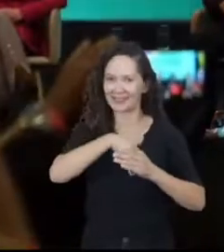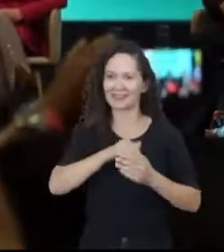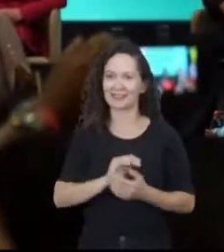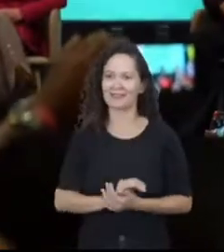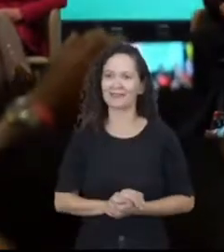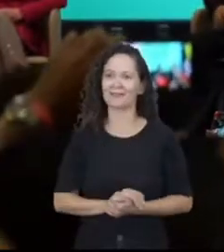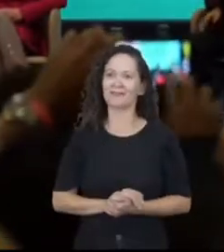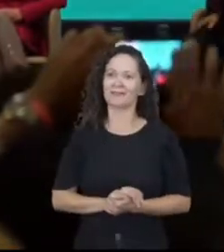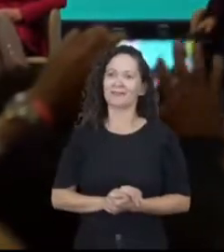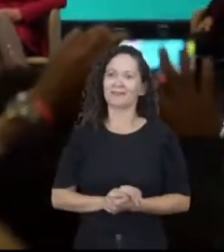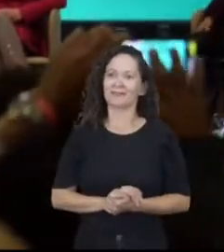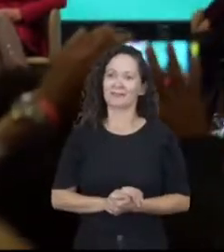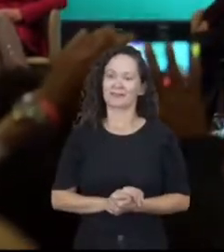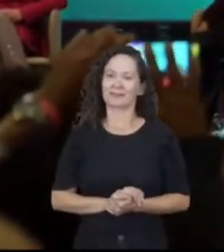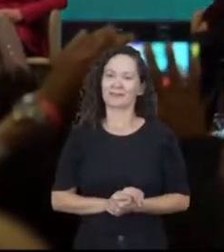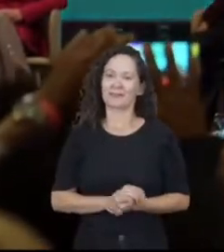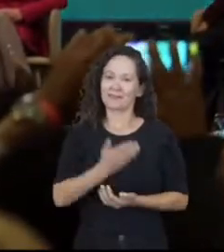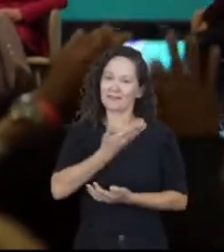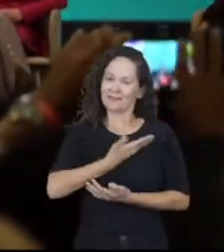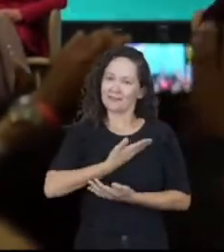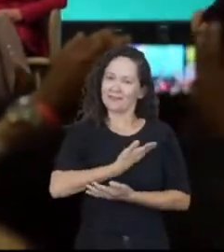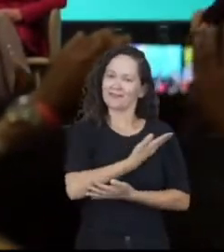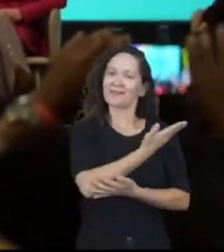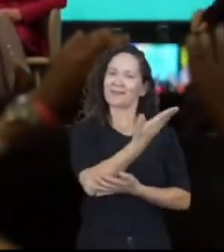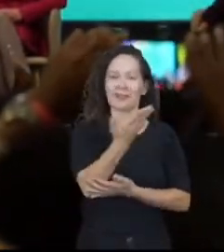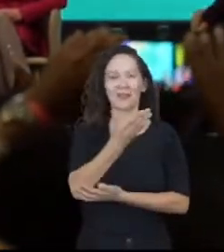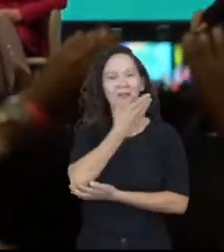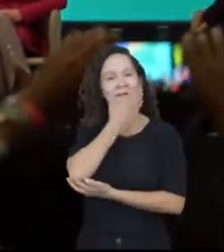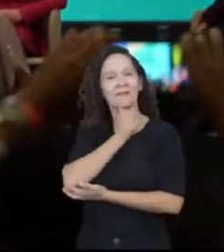Mas, meus amigos e minhas amigas,